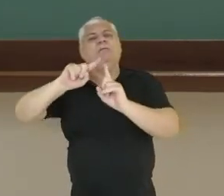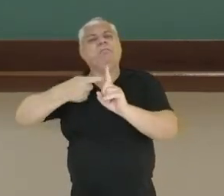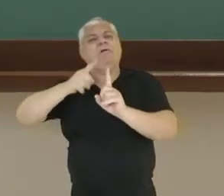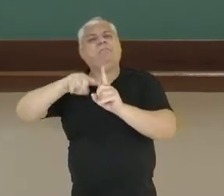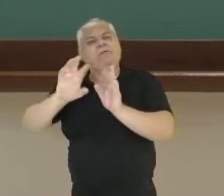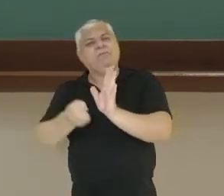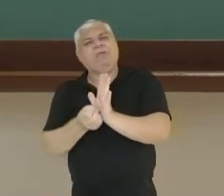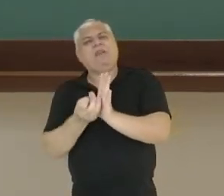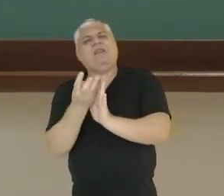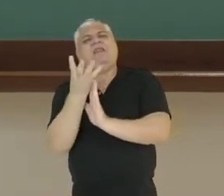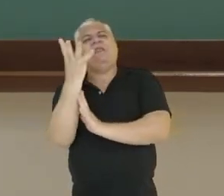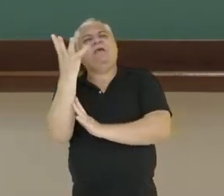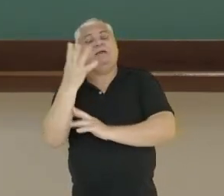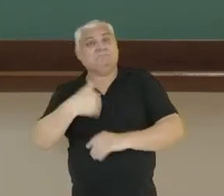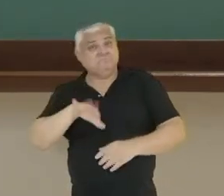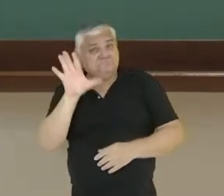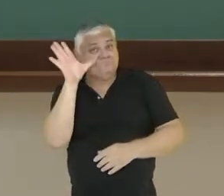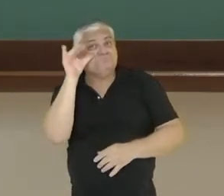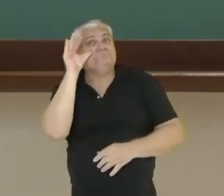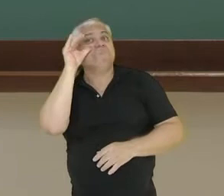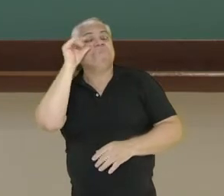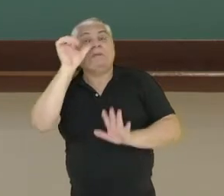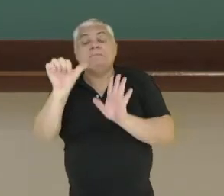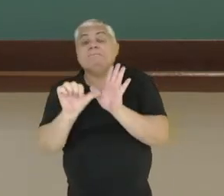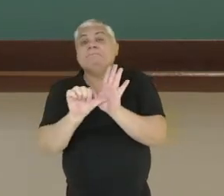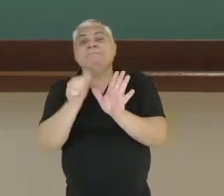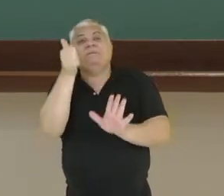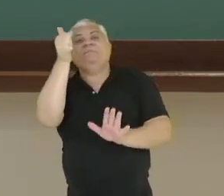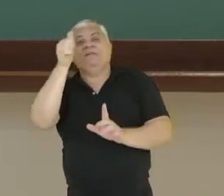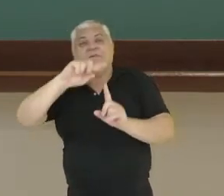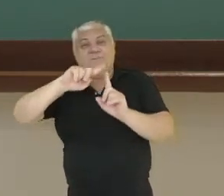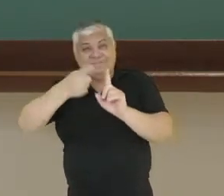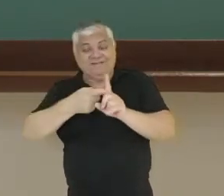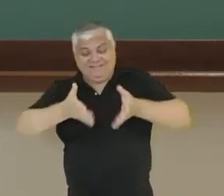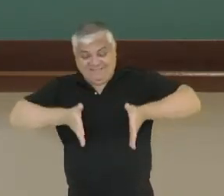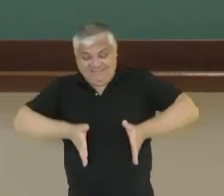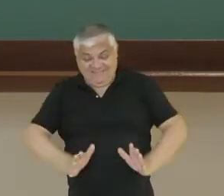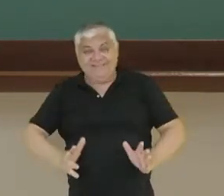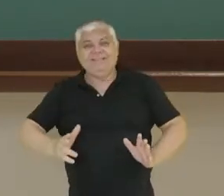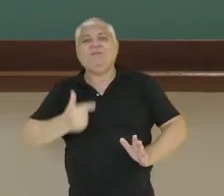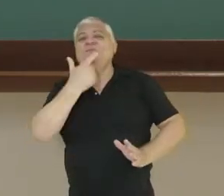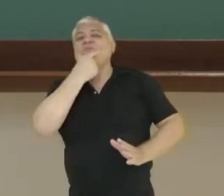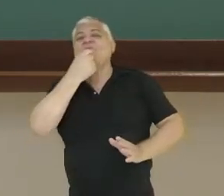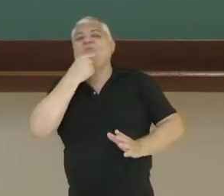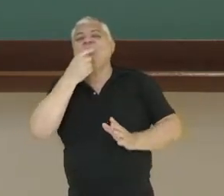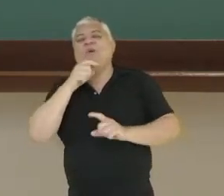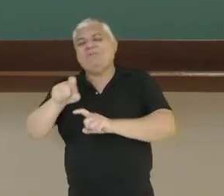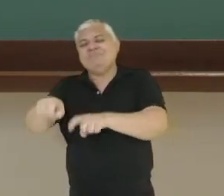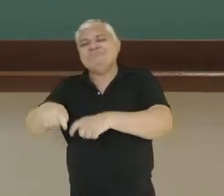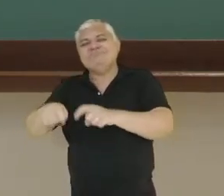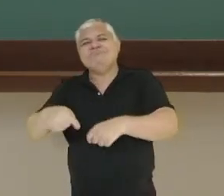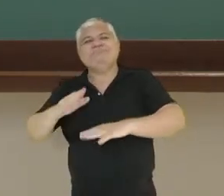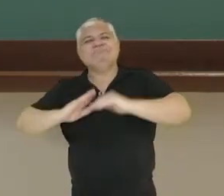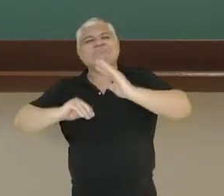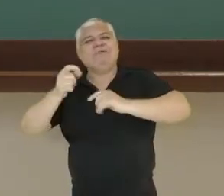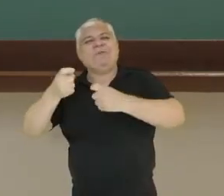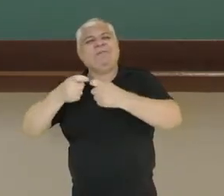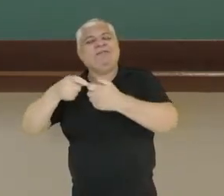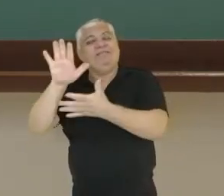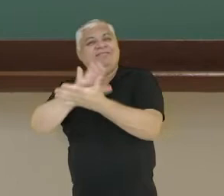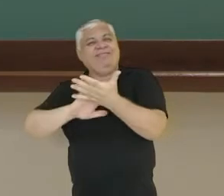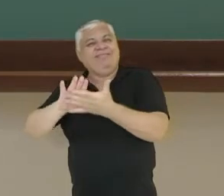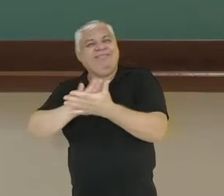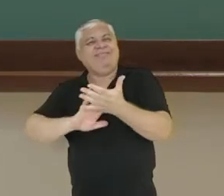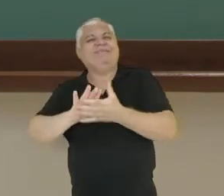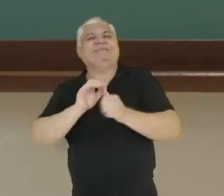curiosidade bem interessante de saber, né, que o primeiro parto foi um homem simples, né, nem estava ligado ainda à área